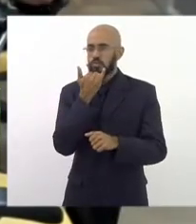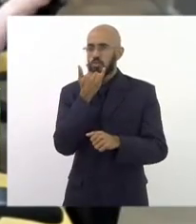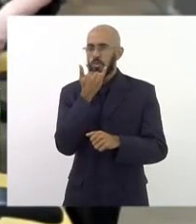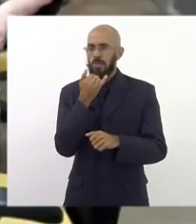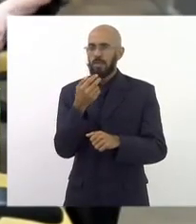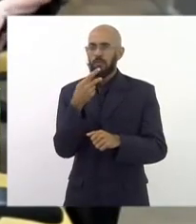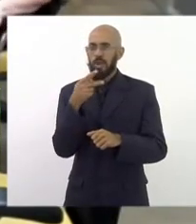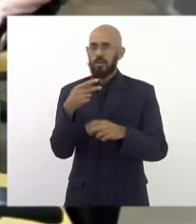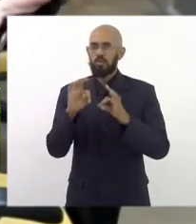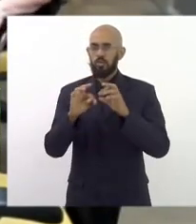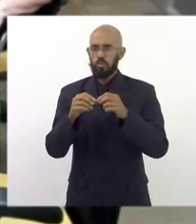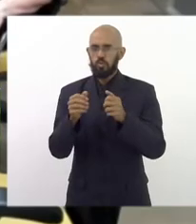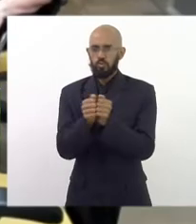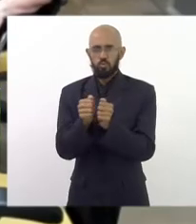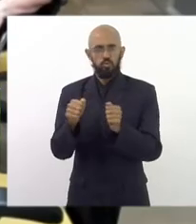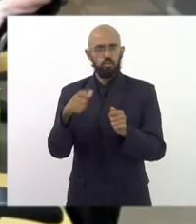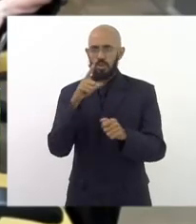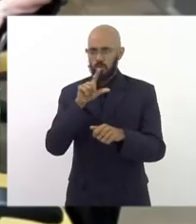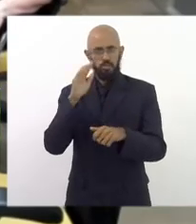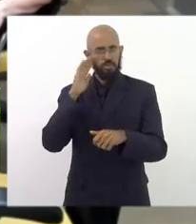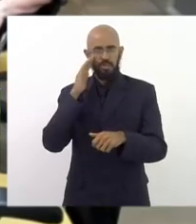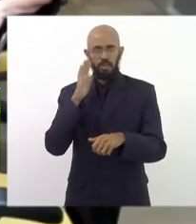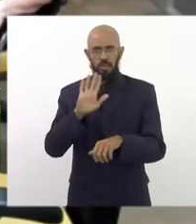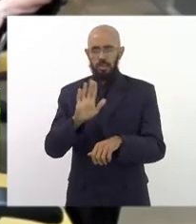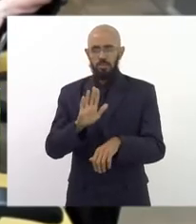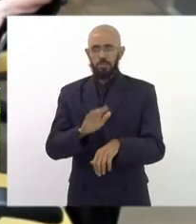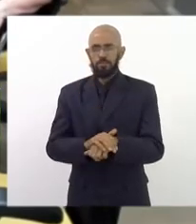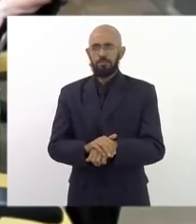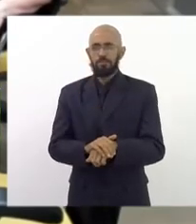o período vago.